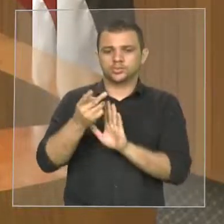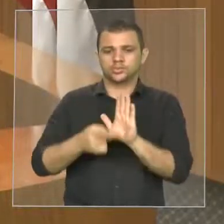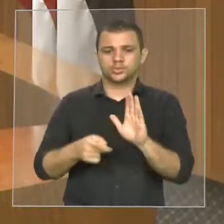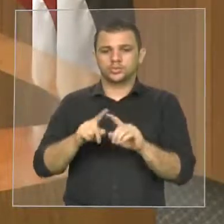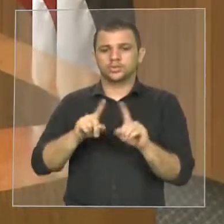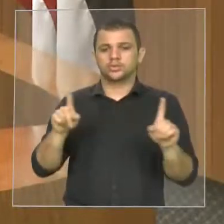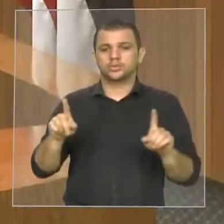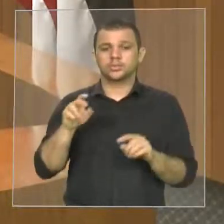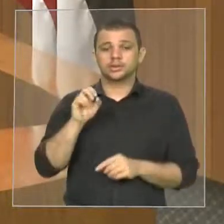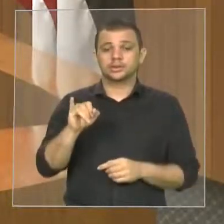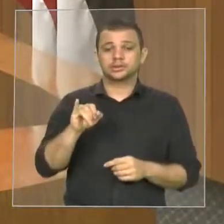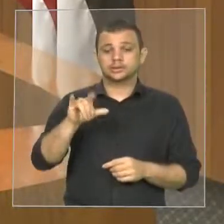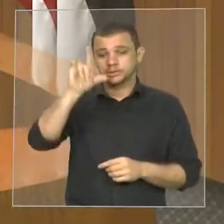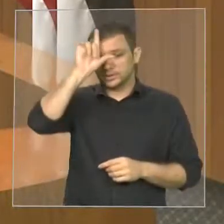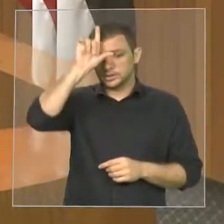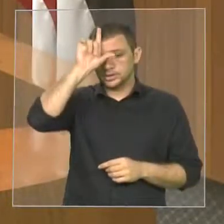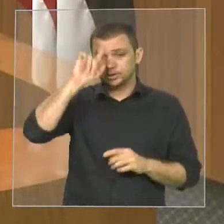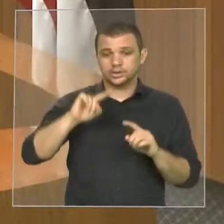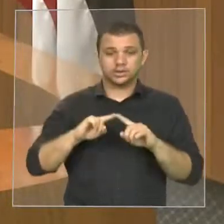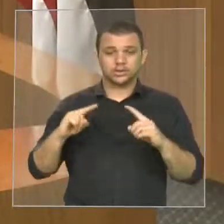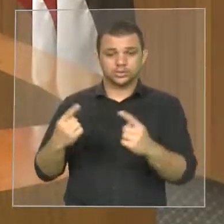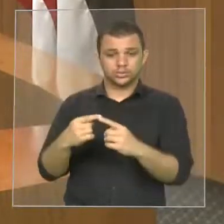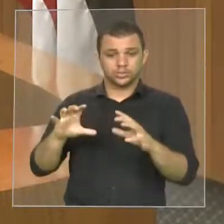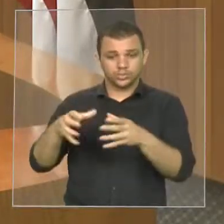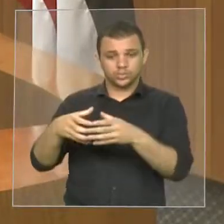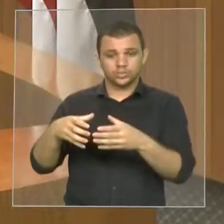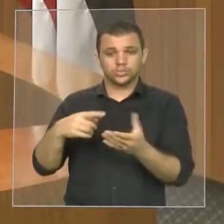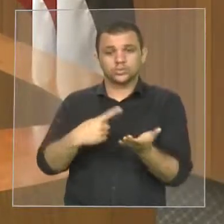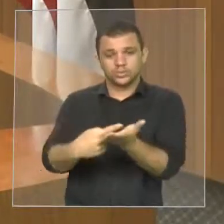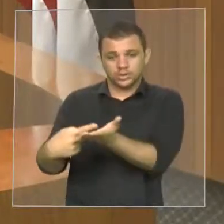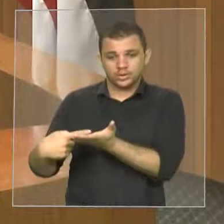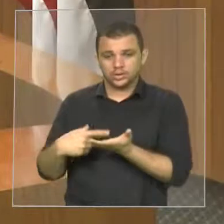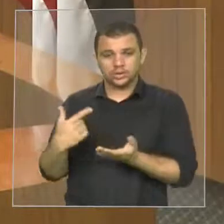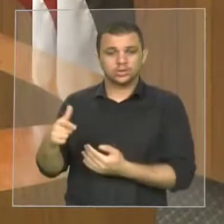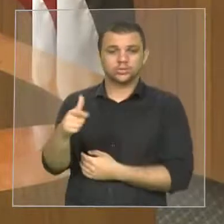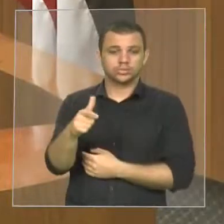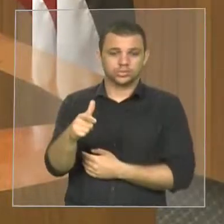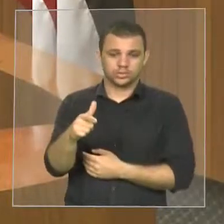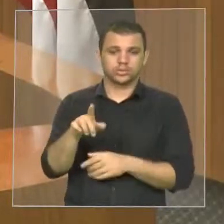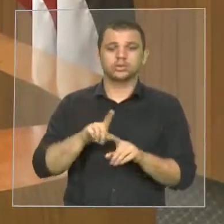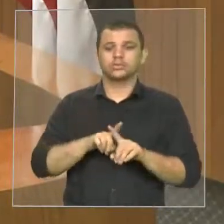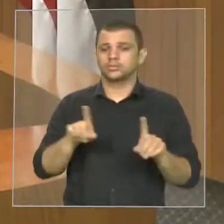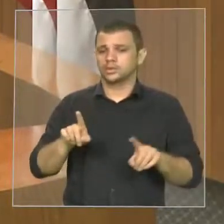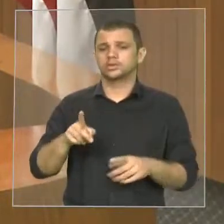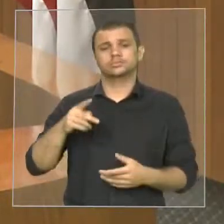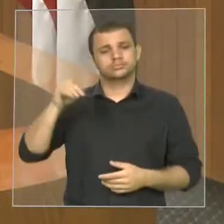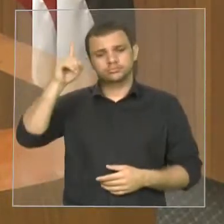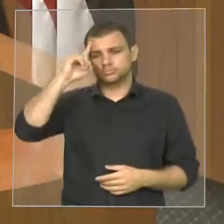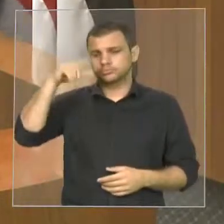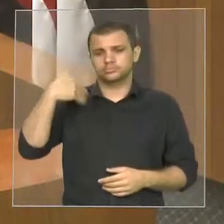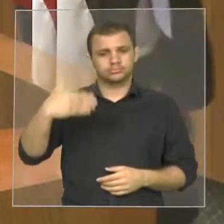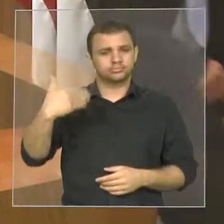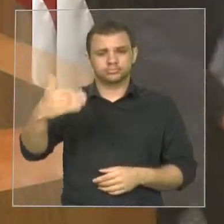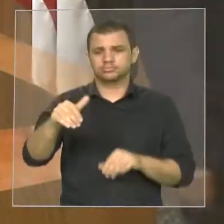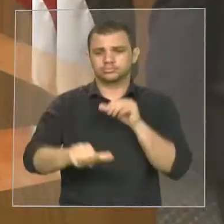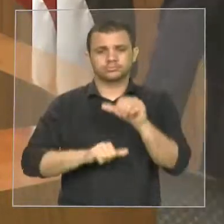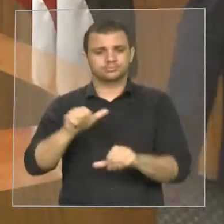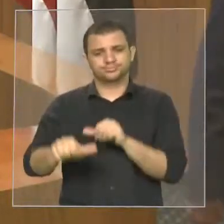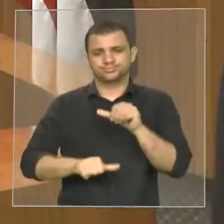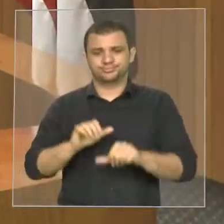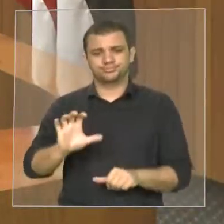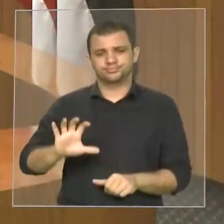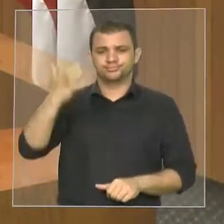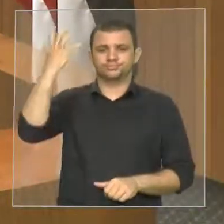o consenso entre o colégio de líderes. É assim que sempre funcionou essa Casa, mas a cada dia a gente é surpreendido. E por que eu sou